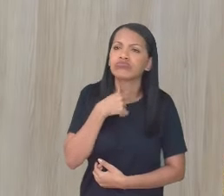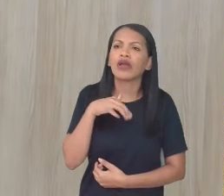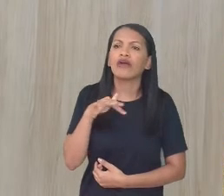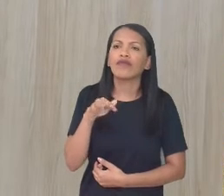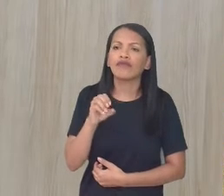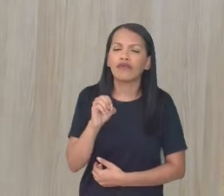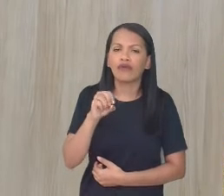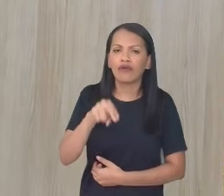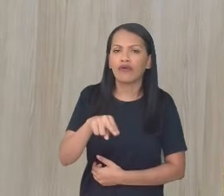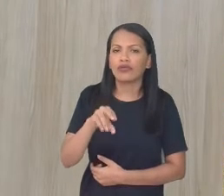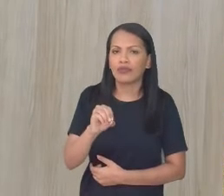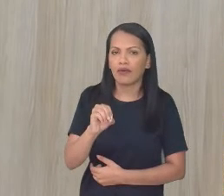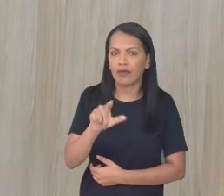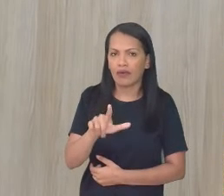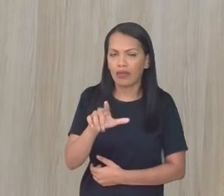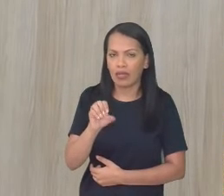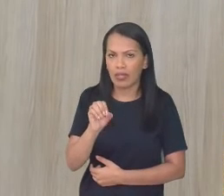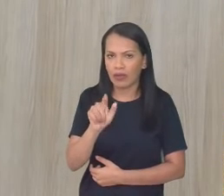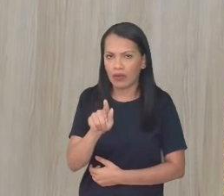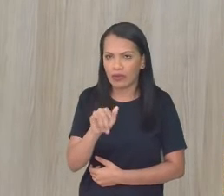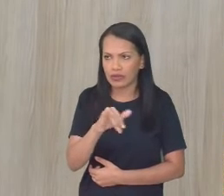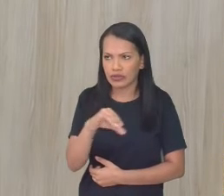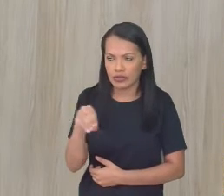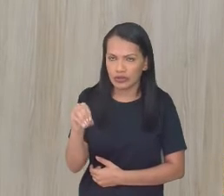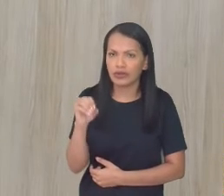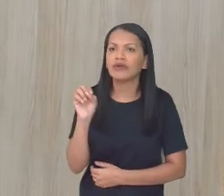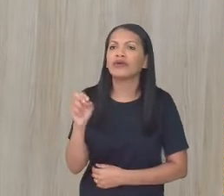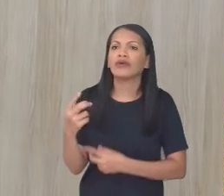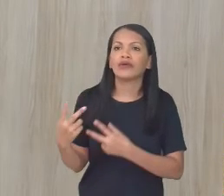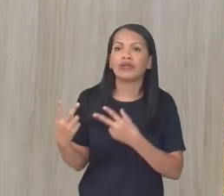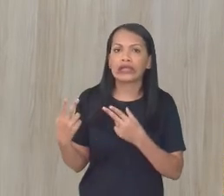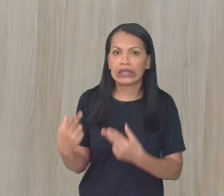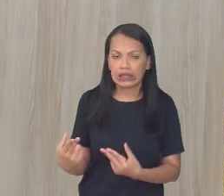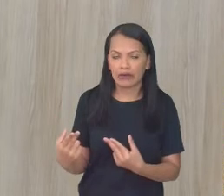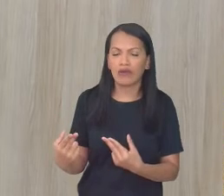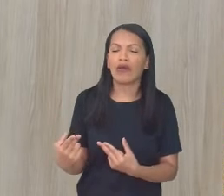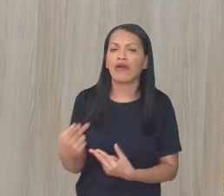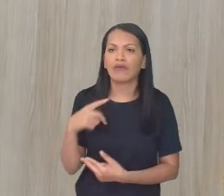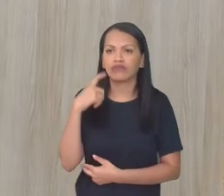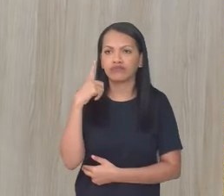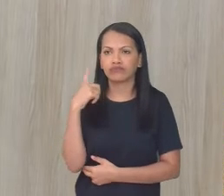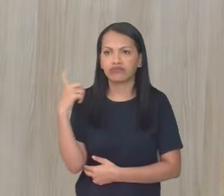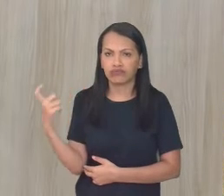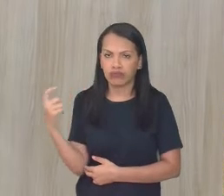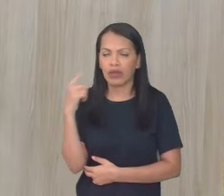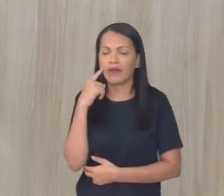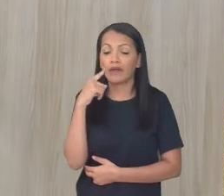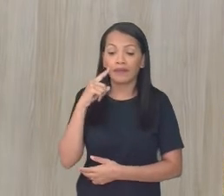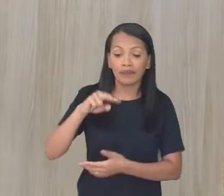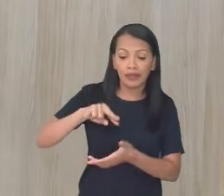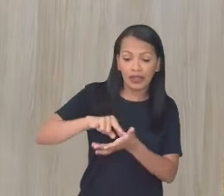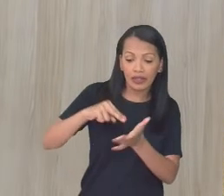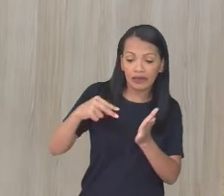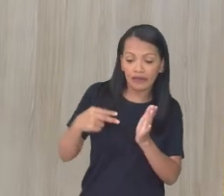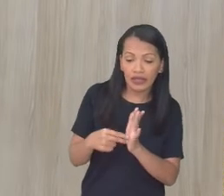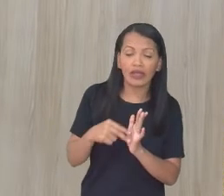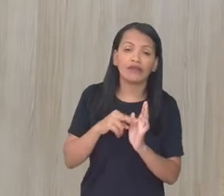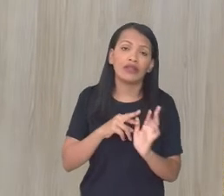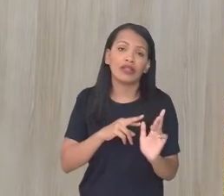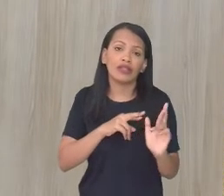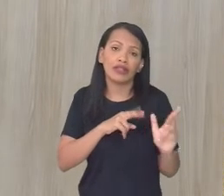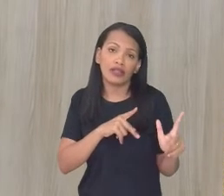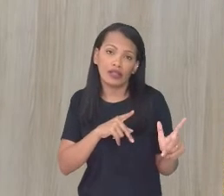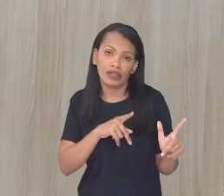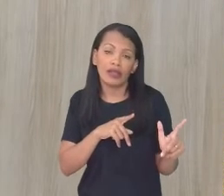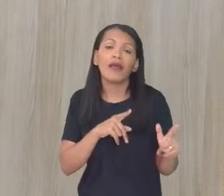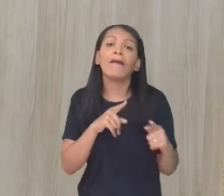funciona. Então, tem a ver com som, não é? Igual som, são palavras com significados diferentes, mas